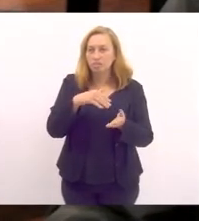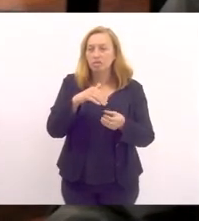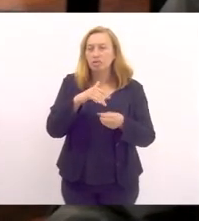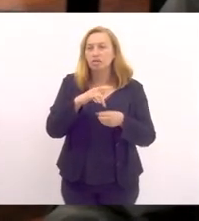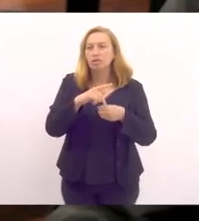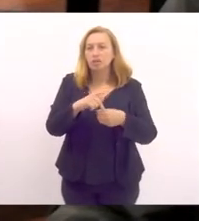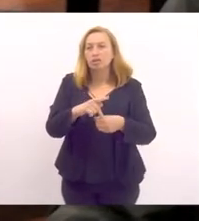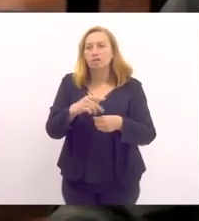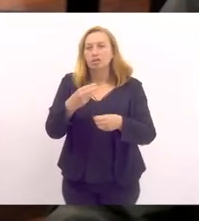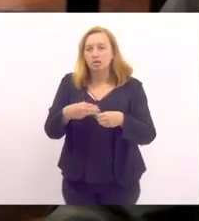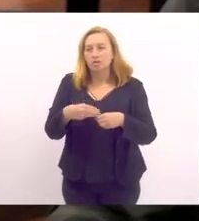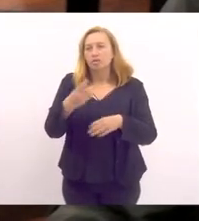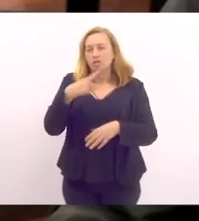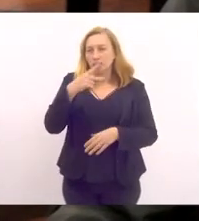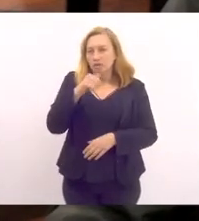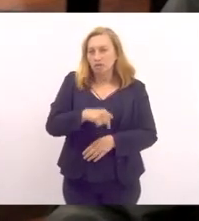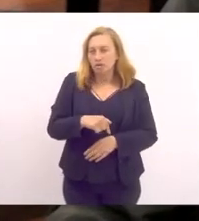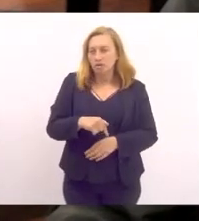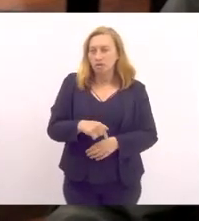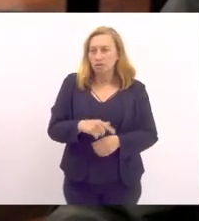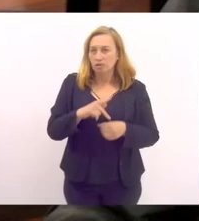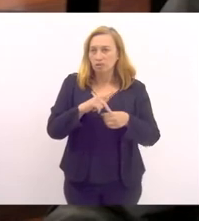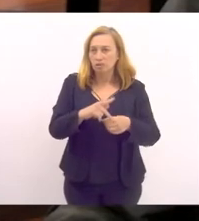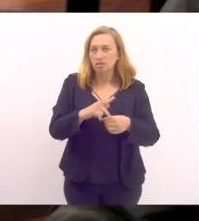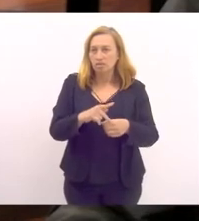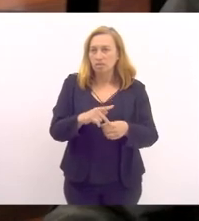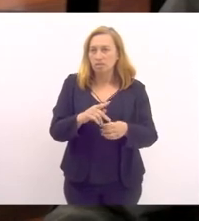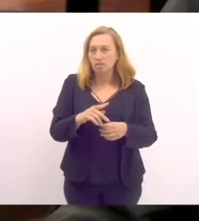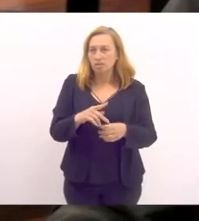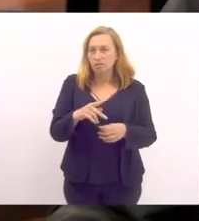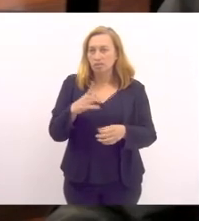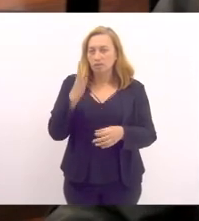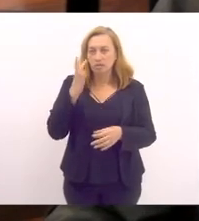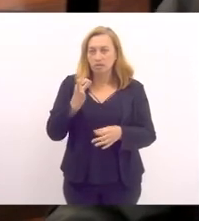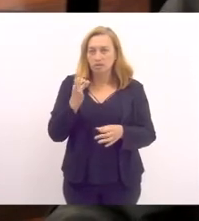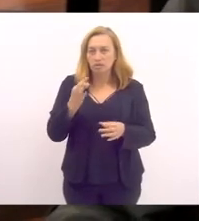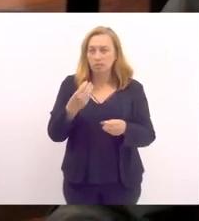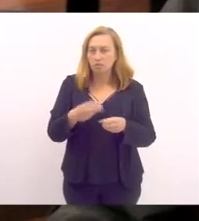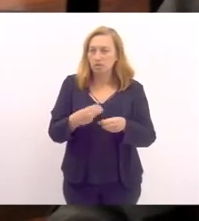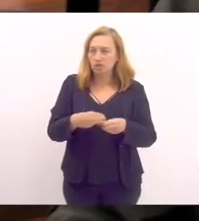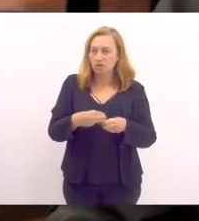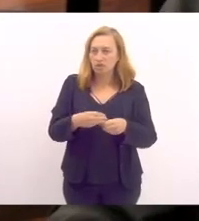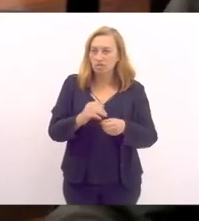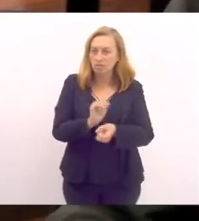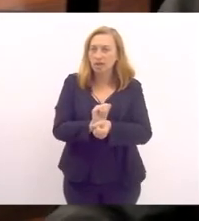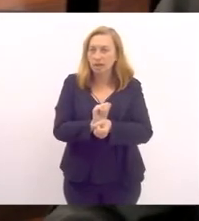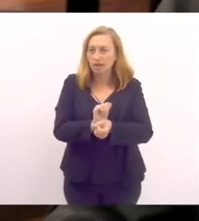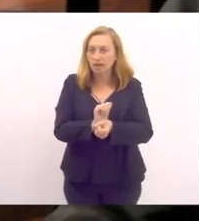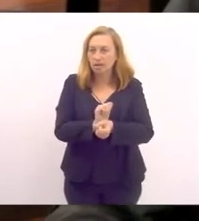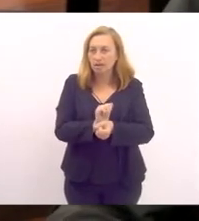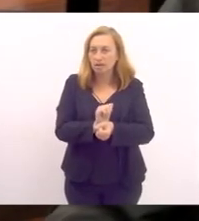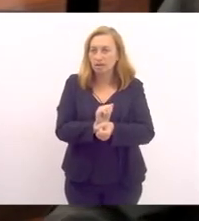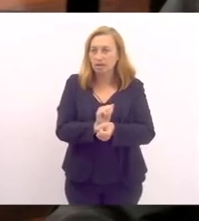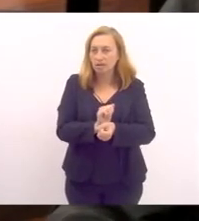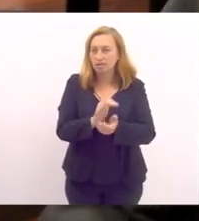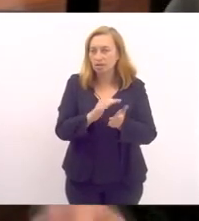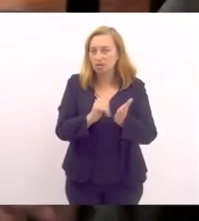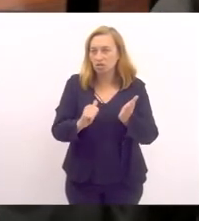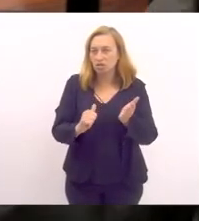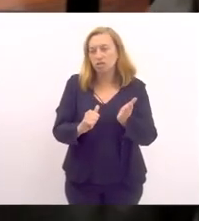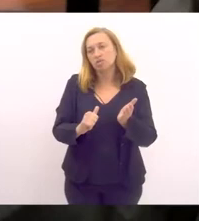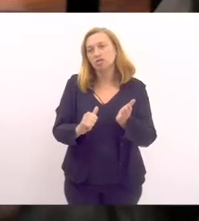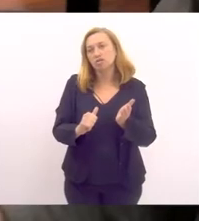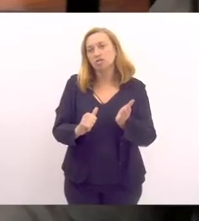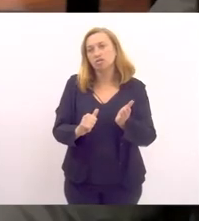aqui. Os procuradores botam logo óbice. E aí o município não anda. E aí a gente tem município na região fora do mapa. Entendeu?